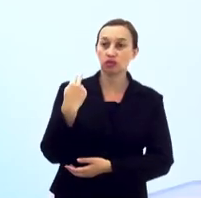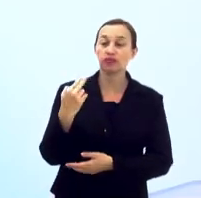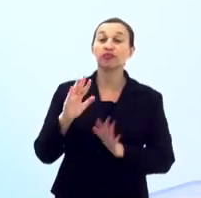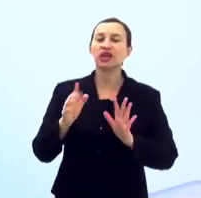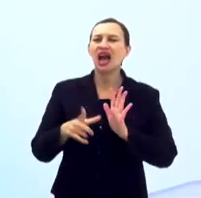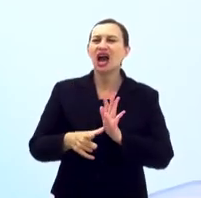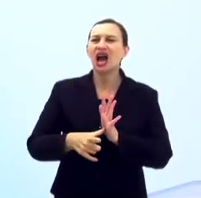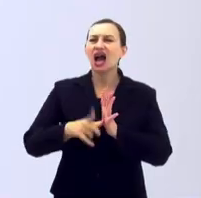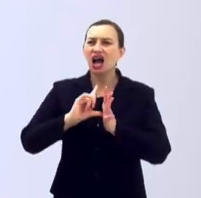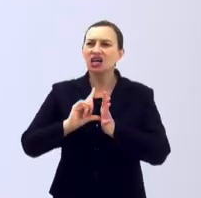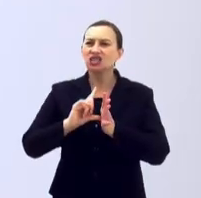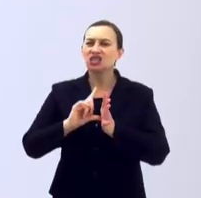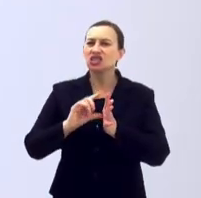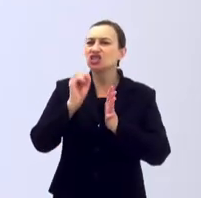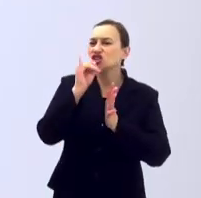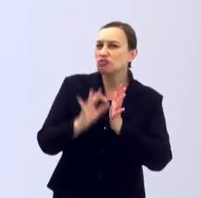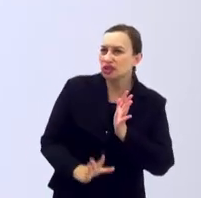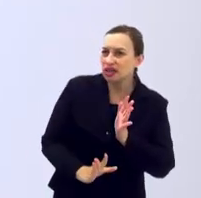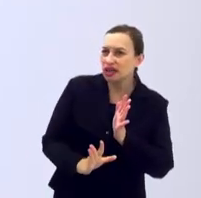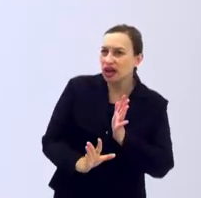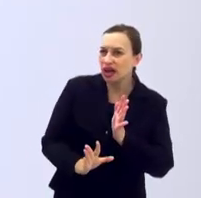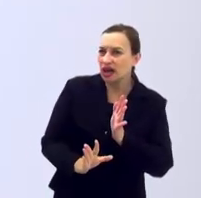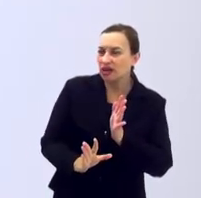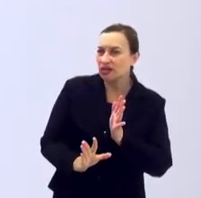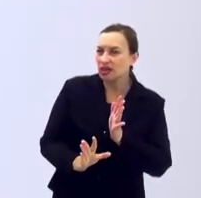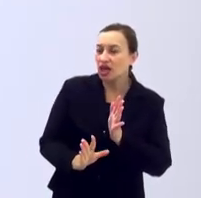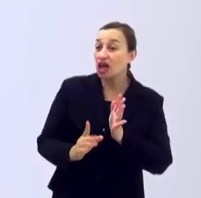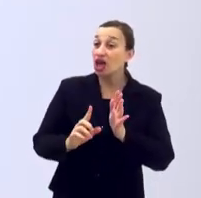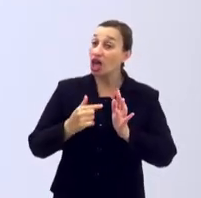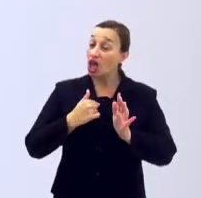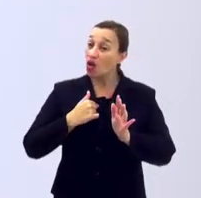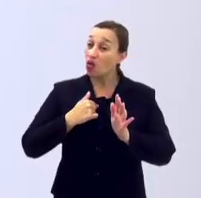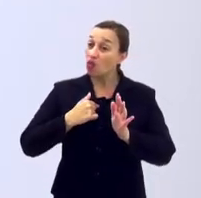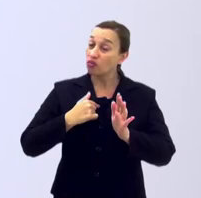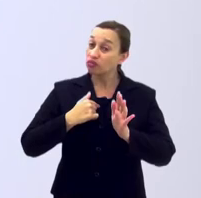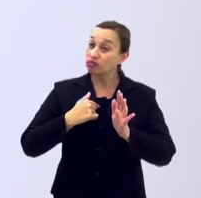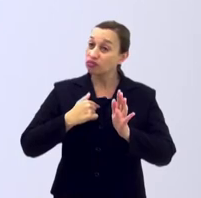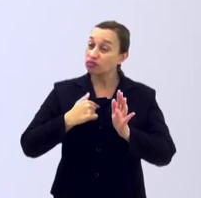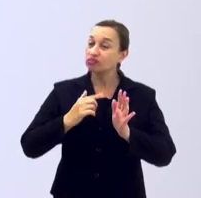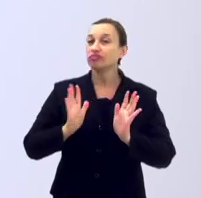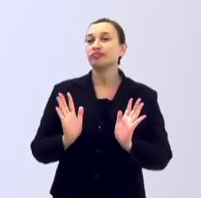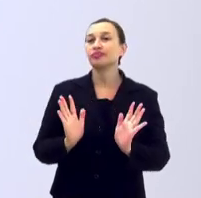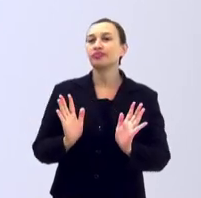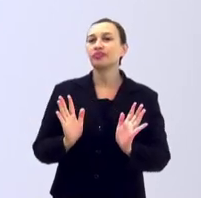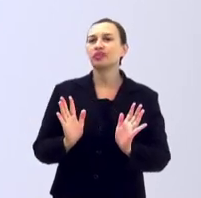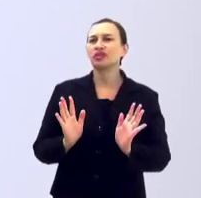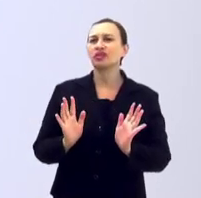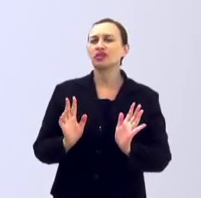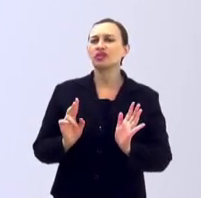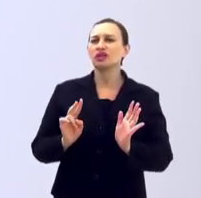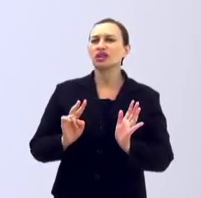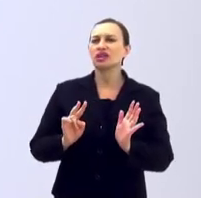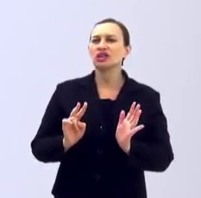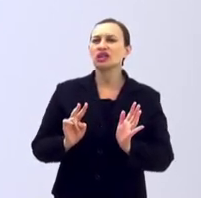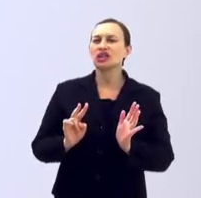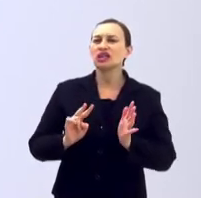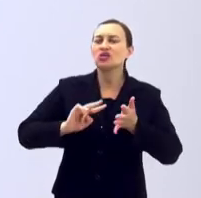Holocausto. Antes de falar o que foi o Holocausto, eu vou me permitir